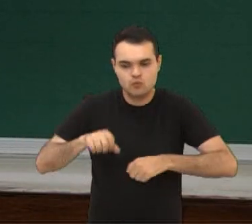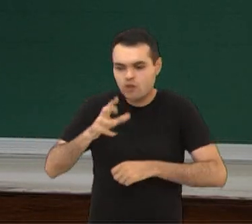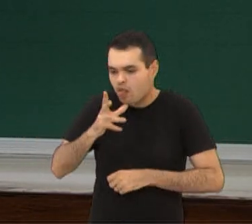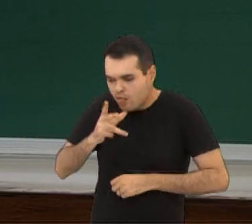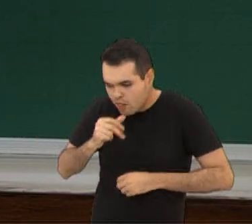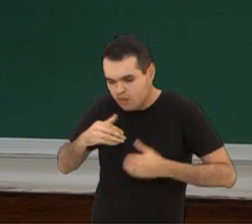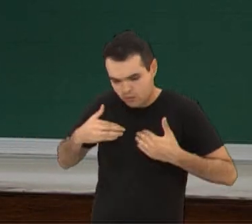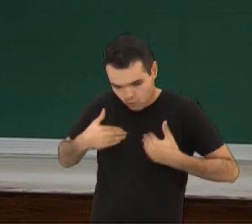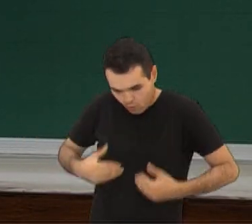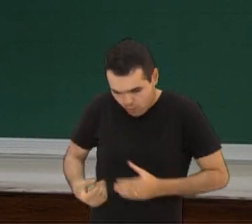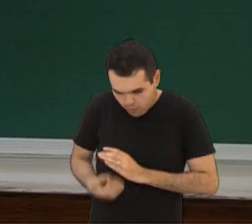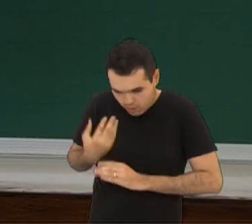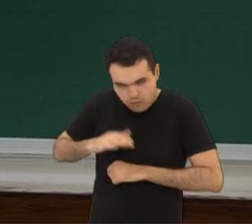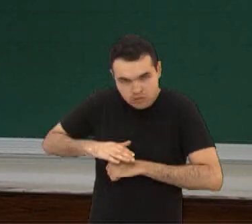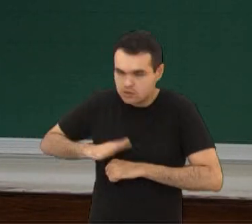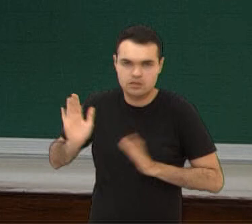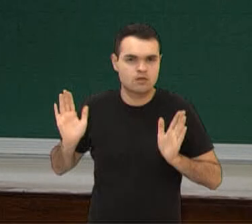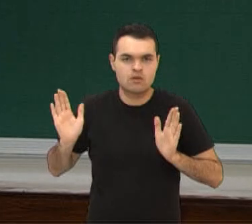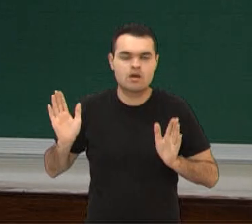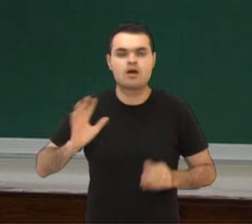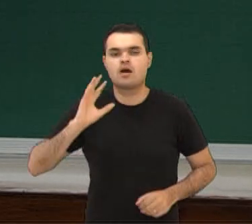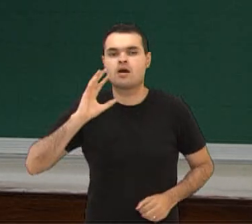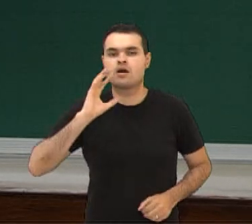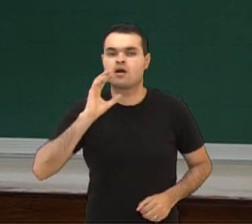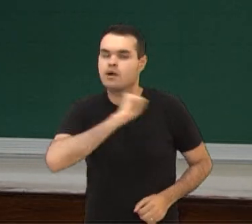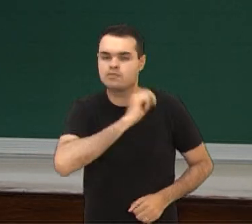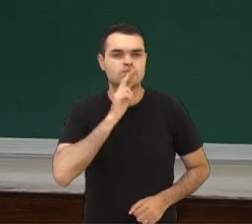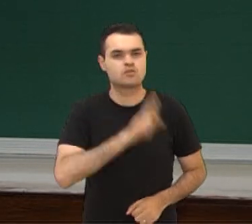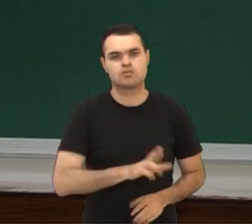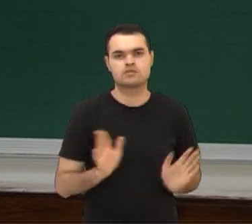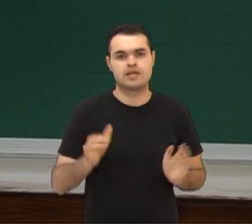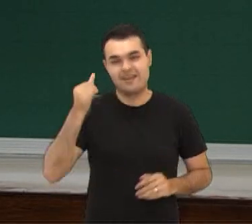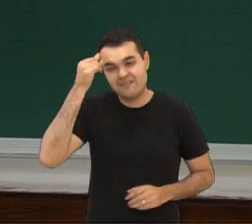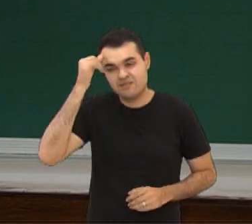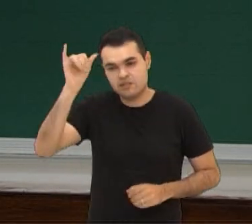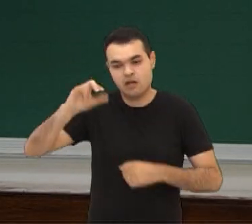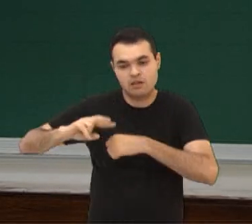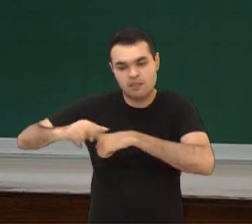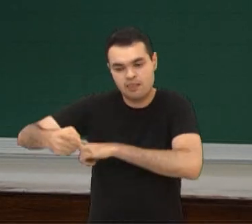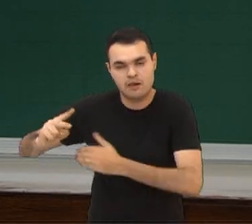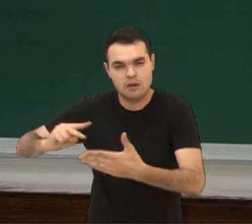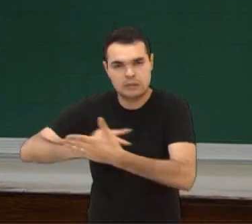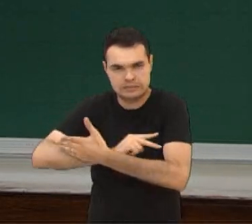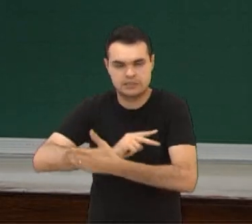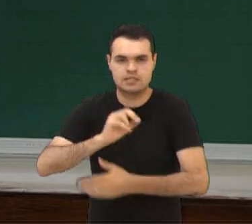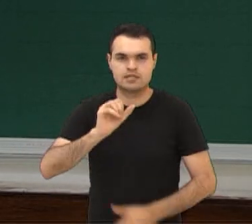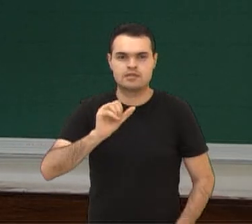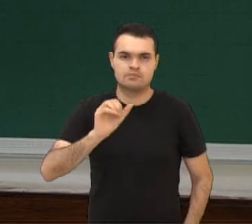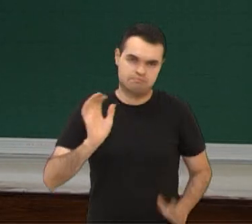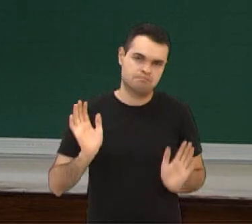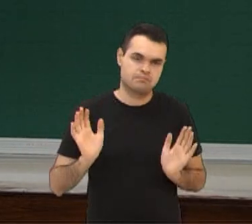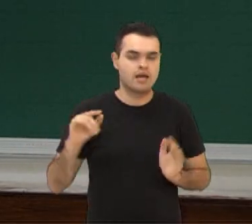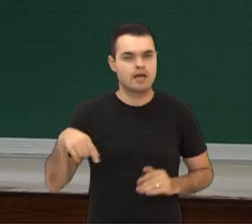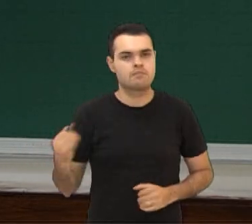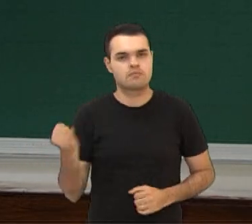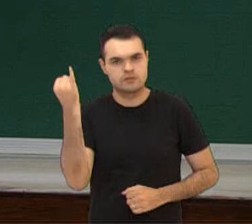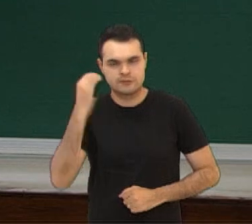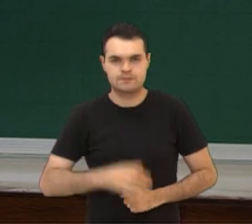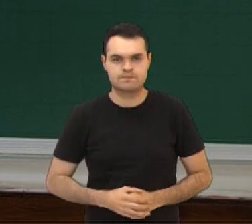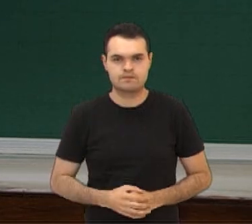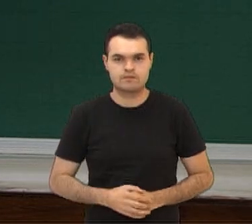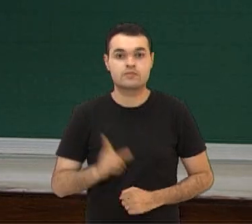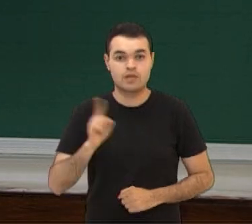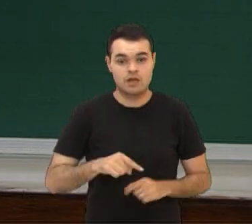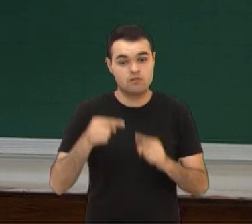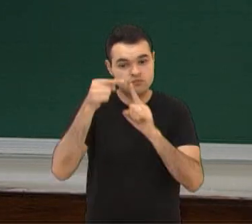isso faz com que a resposta ocorra de uma forma mais rápida, evitando sequelas. Tá? Então, isso é muito importante. É um tipo de